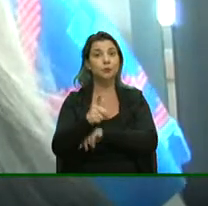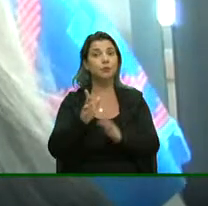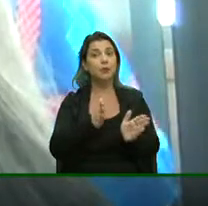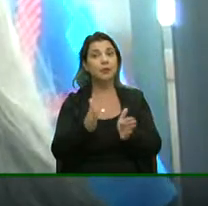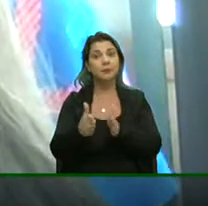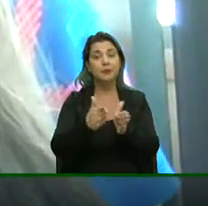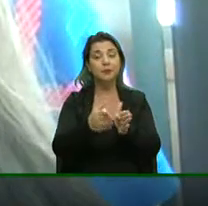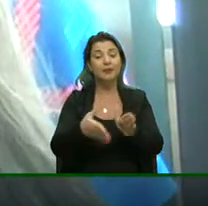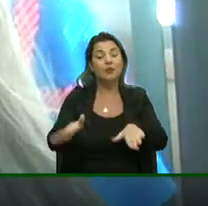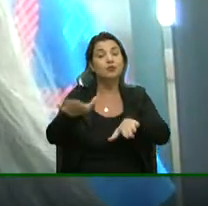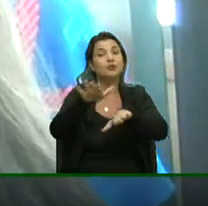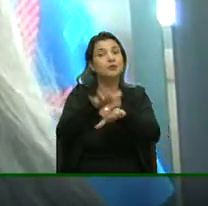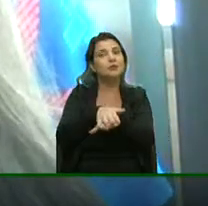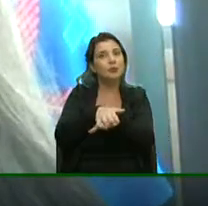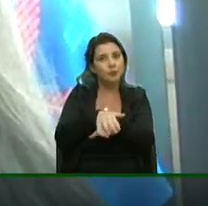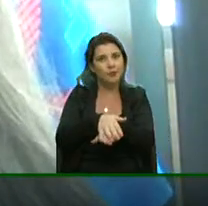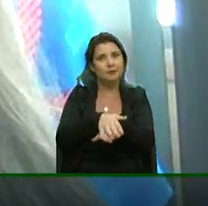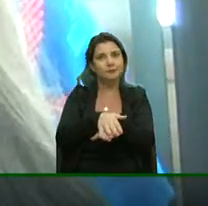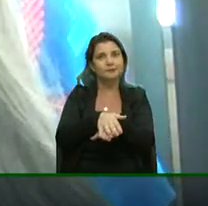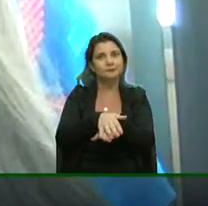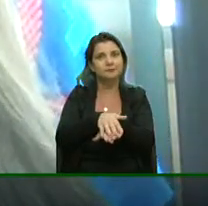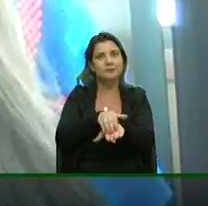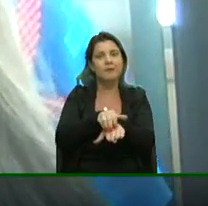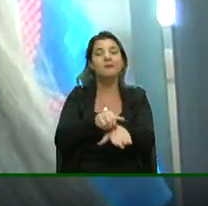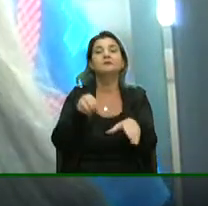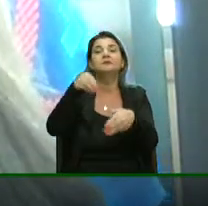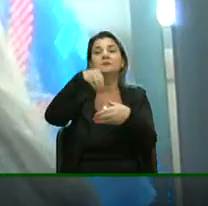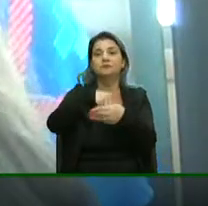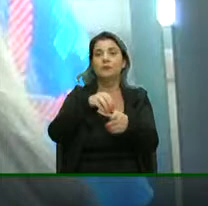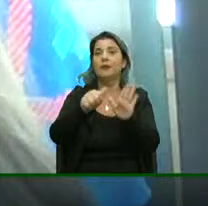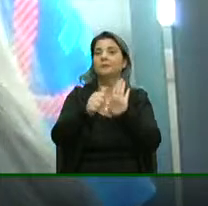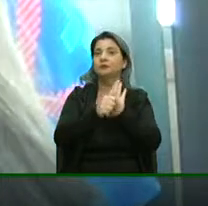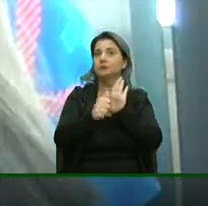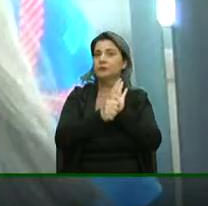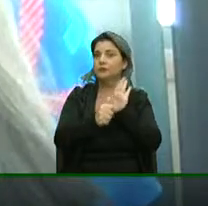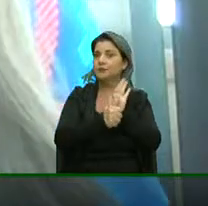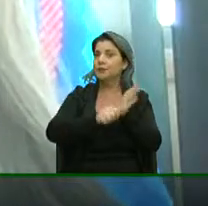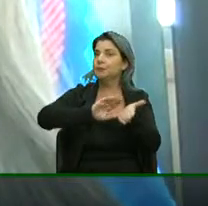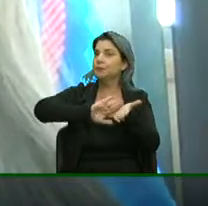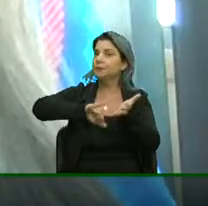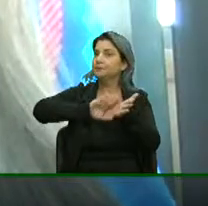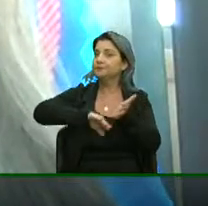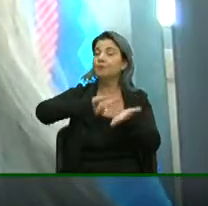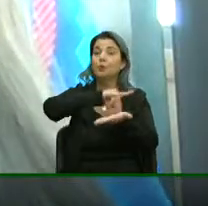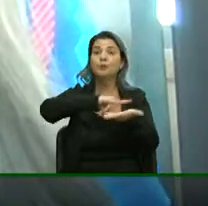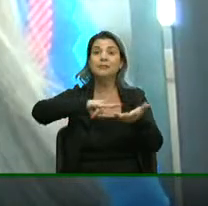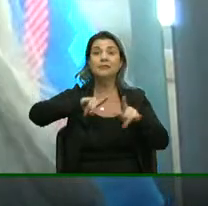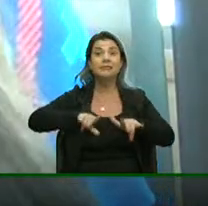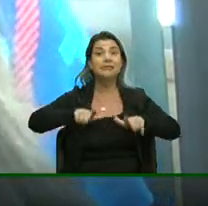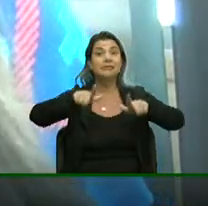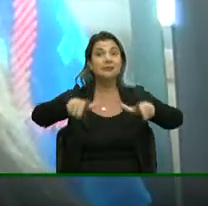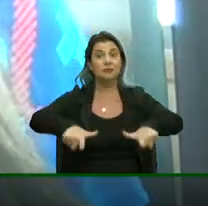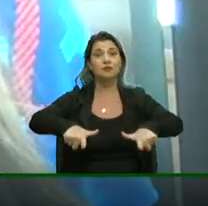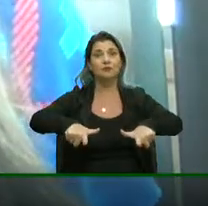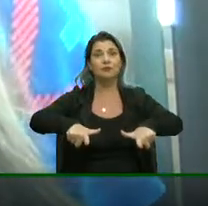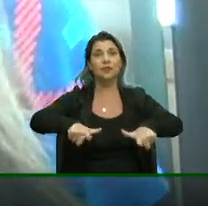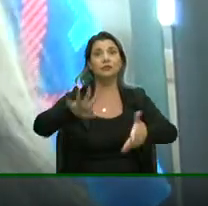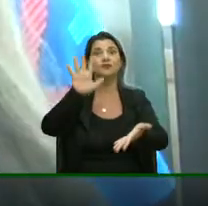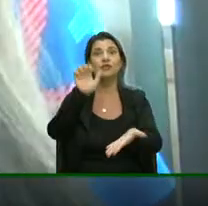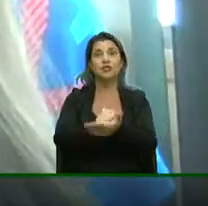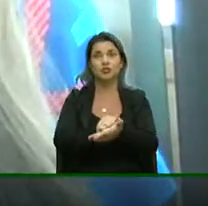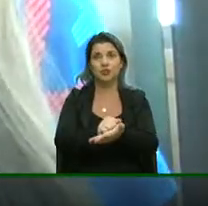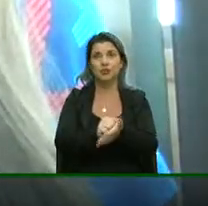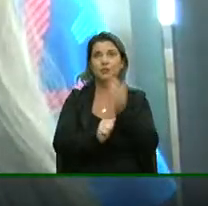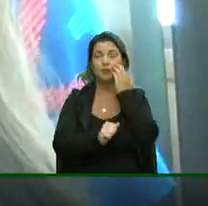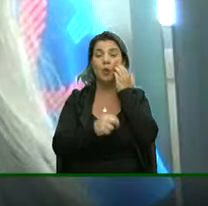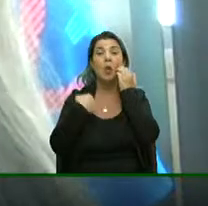de incluir dentro do artigo das isenções o certificado de registro e licenciamento do veículo.